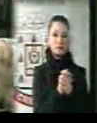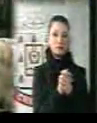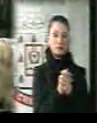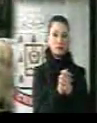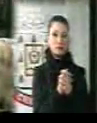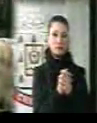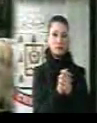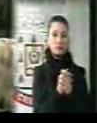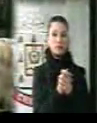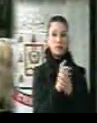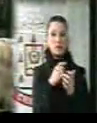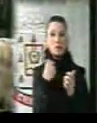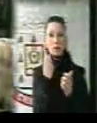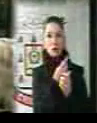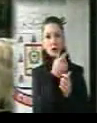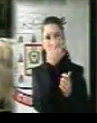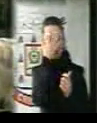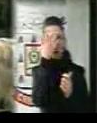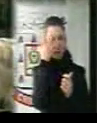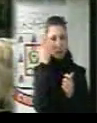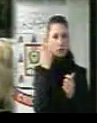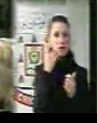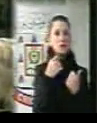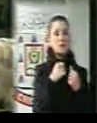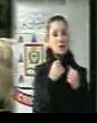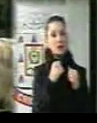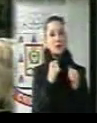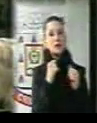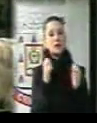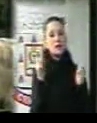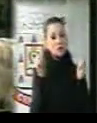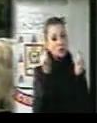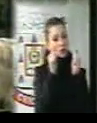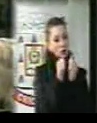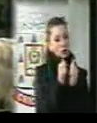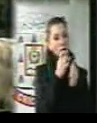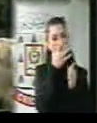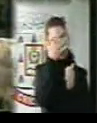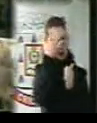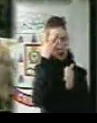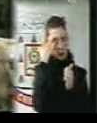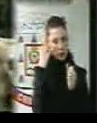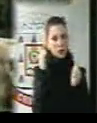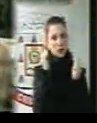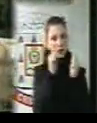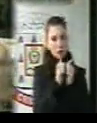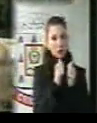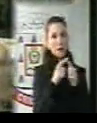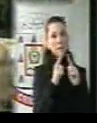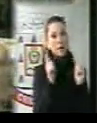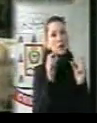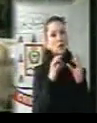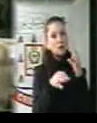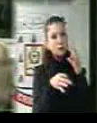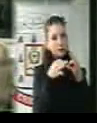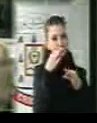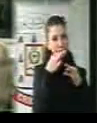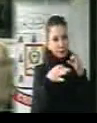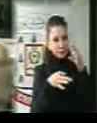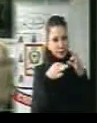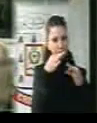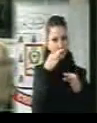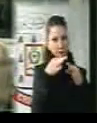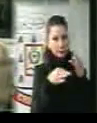Então nós como pessoas públicas, nós temos que estar do lado do cidadão, mas com justiça. A coisa